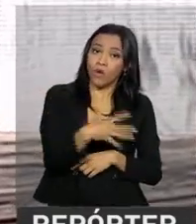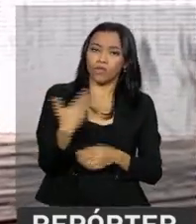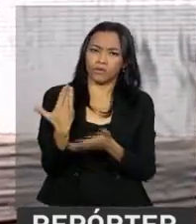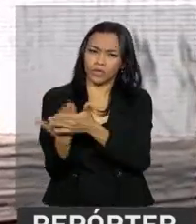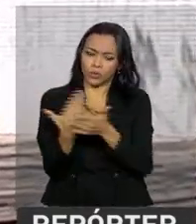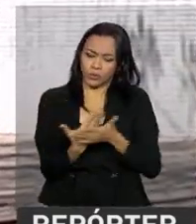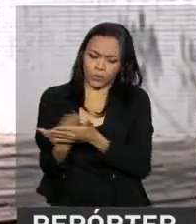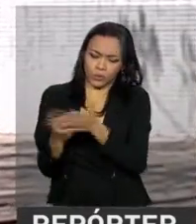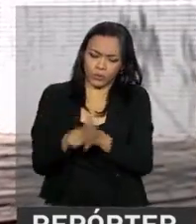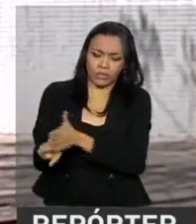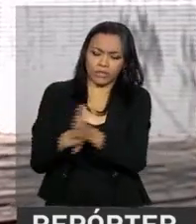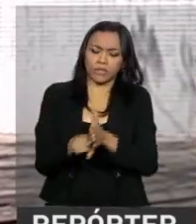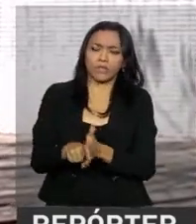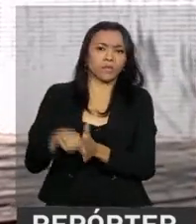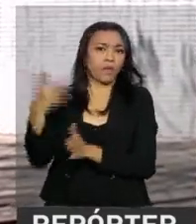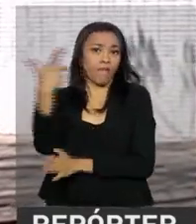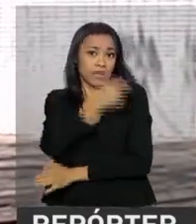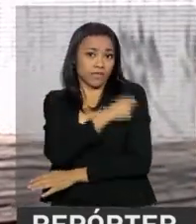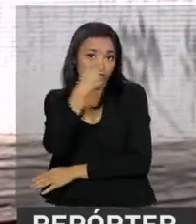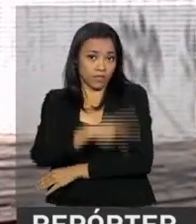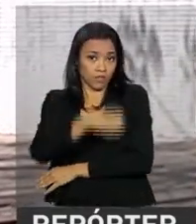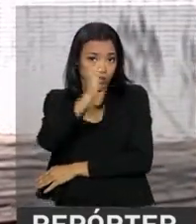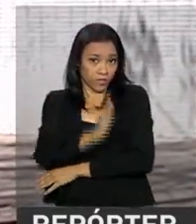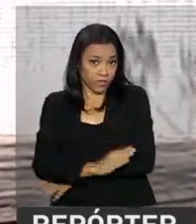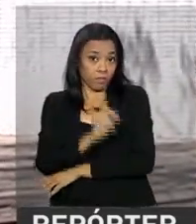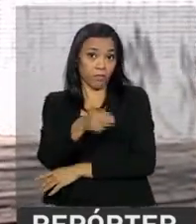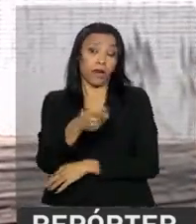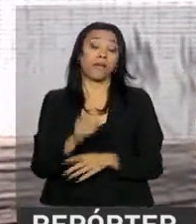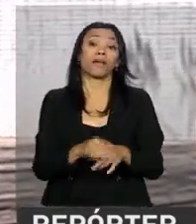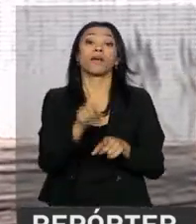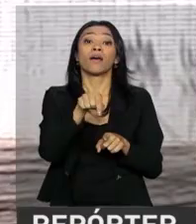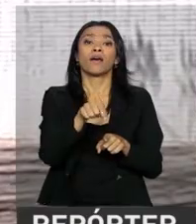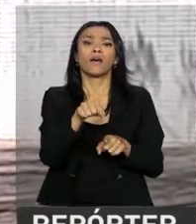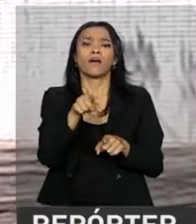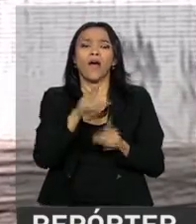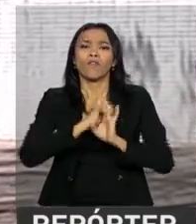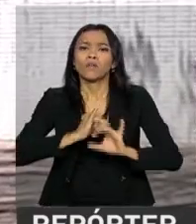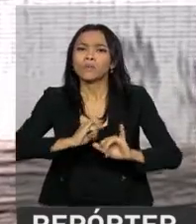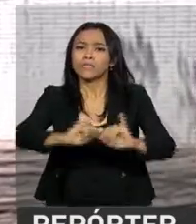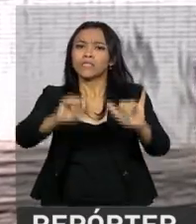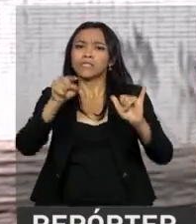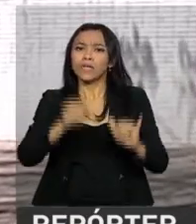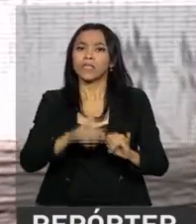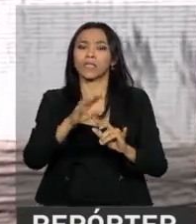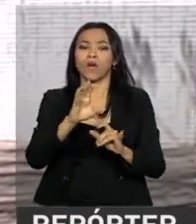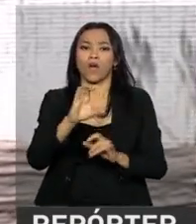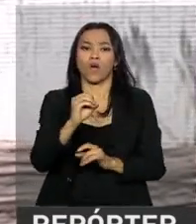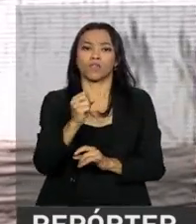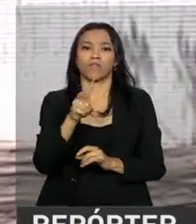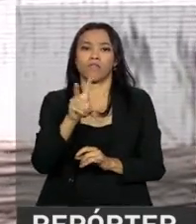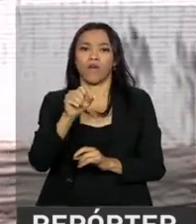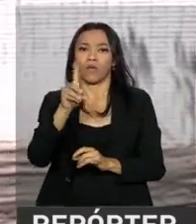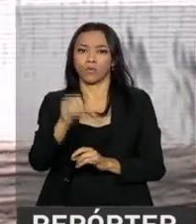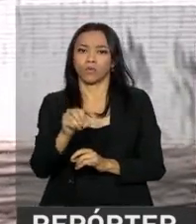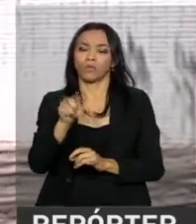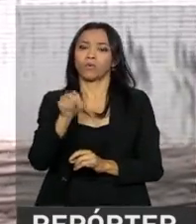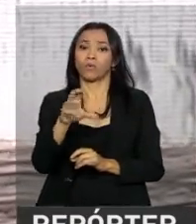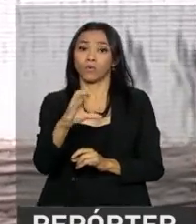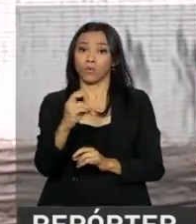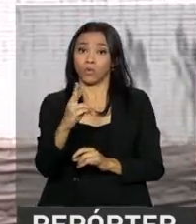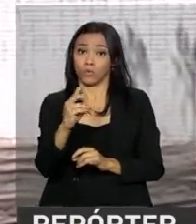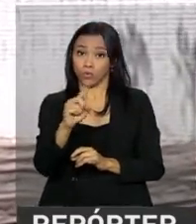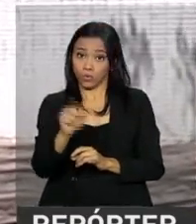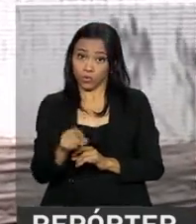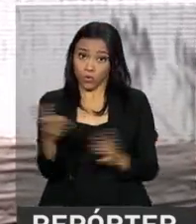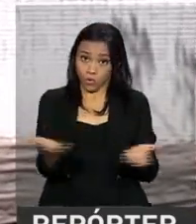estudos clínicos sobre a vacina brasileira para esquistossomose foi anunciada pela Fundação Osvaldo Cruz hoje cerca de 200